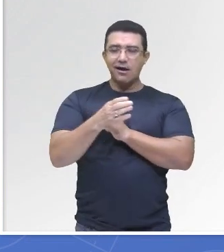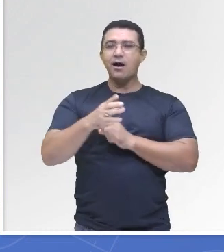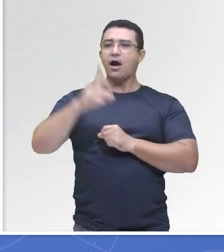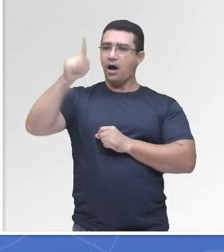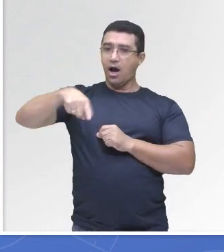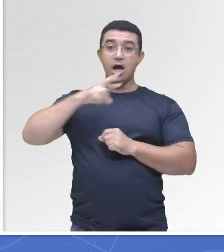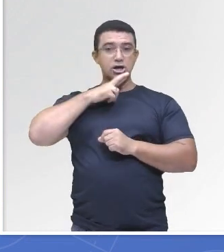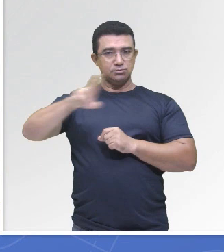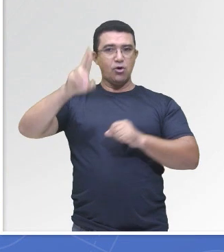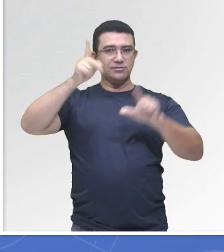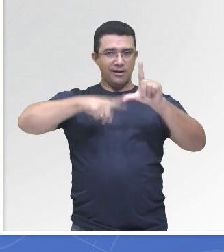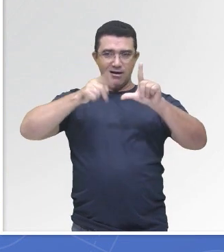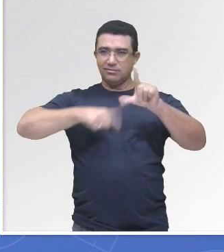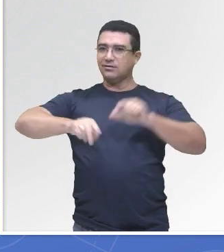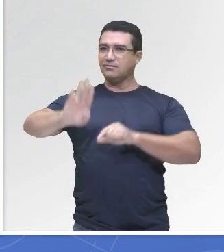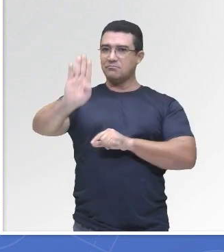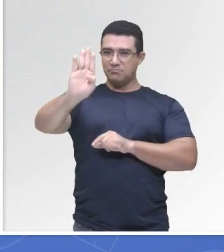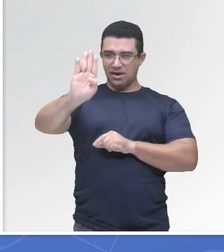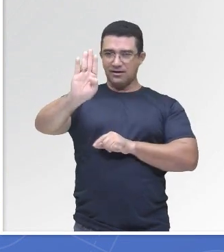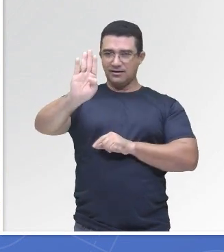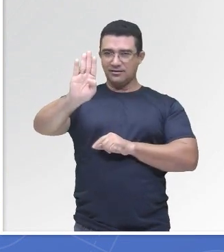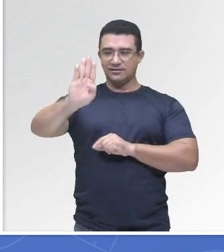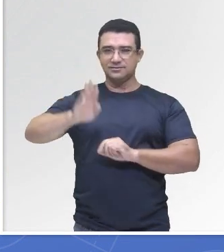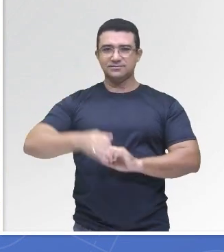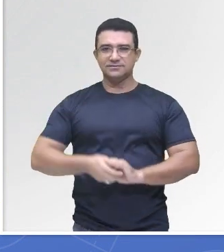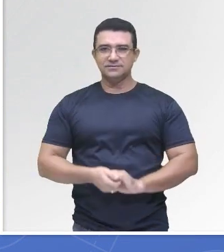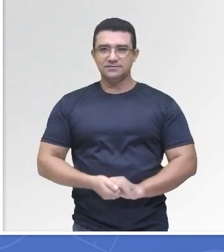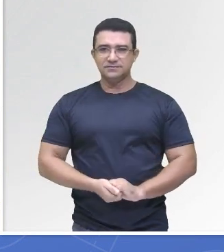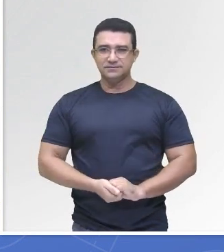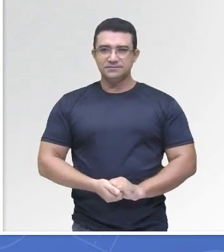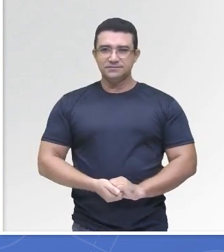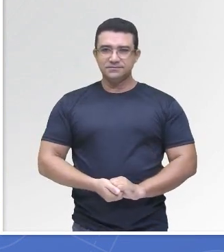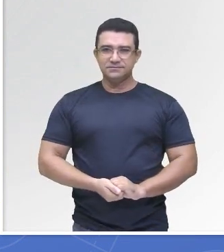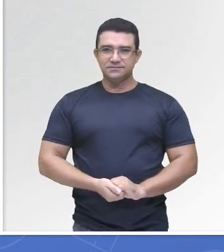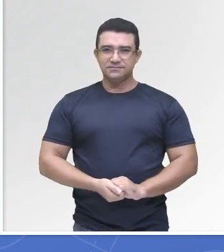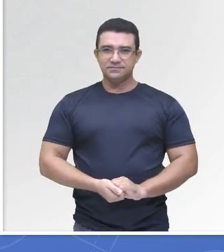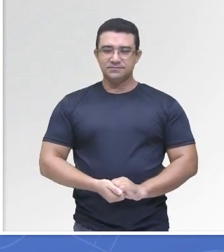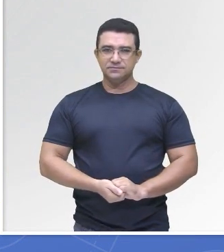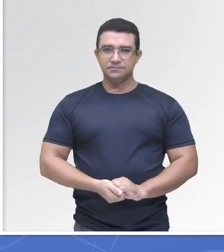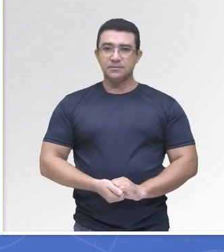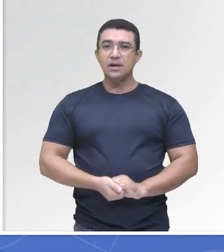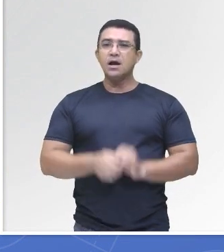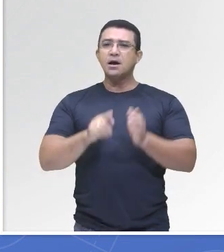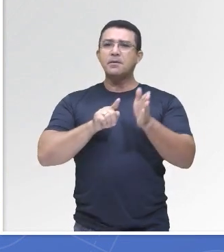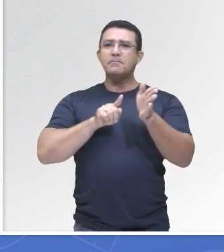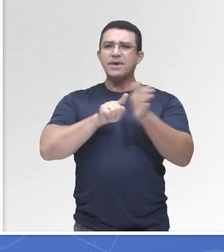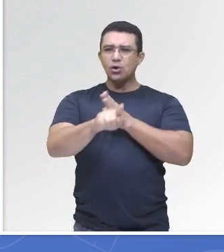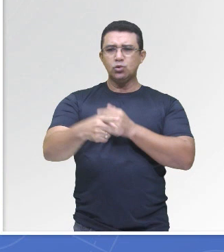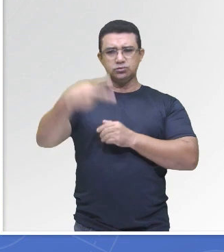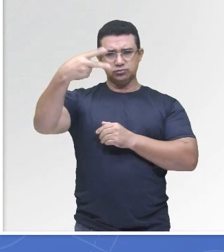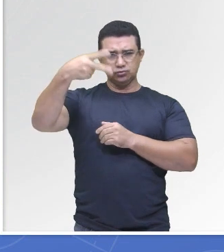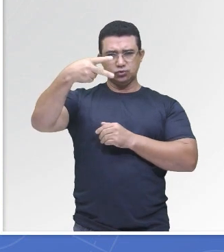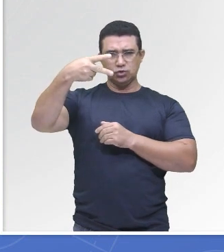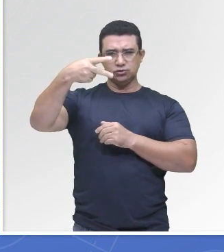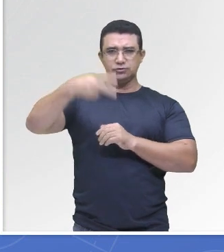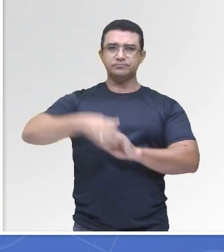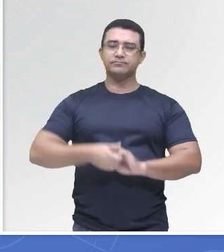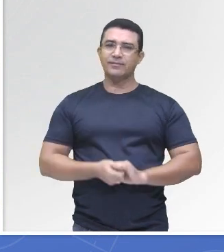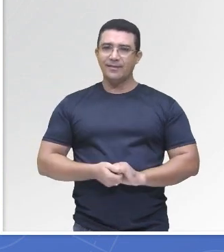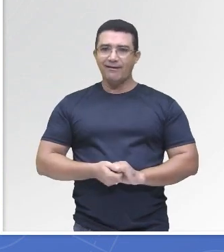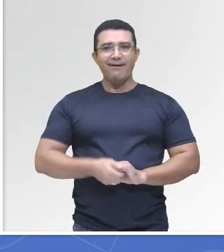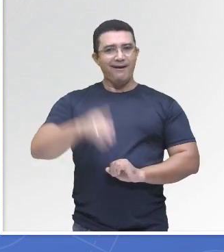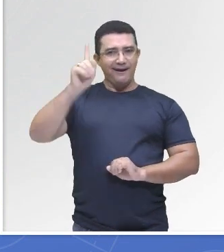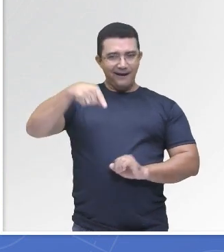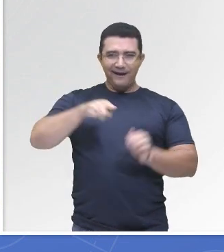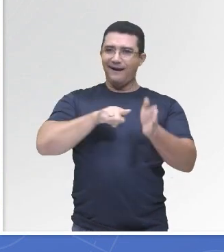a B de biscoito aí. Na segunda questão, que é uma questão bastante polêmica, a